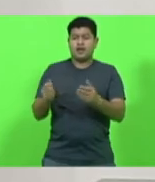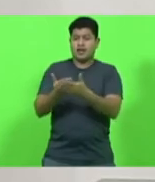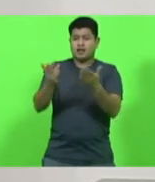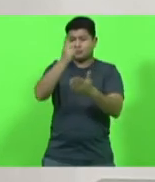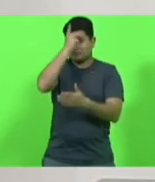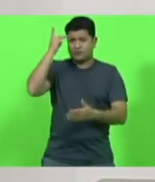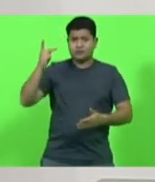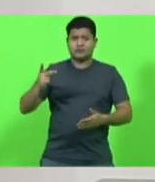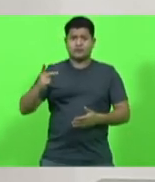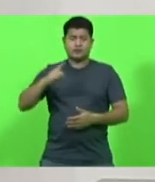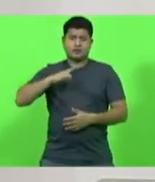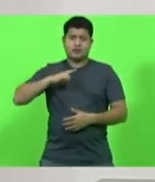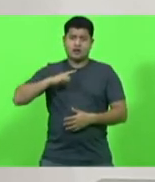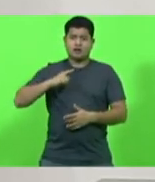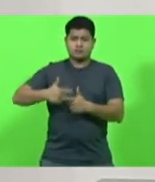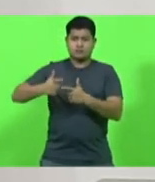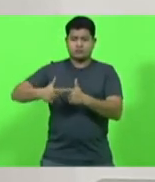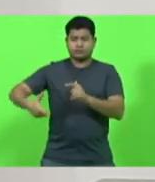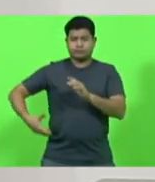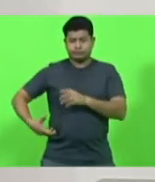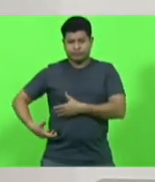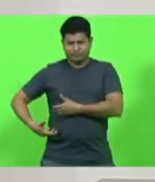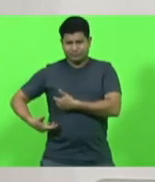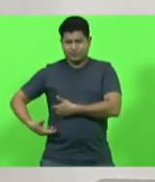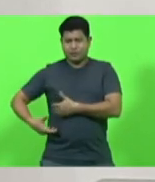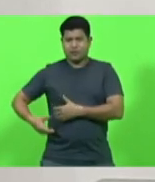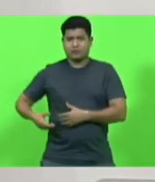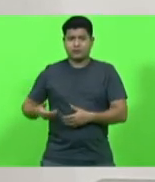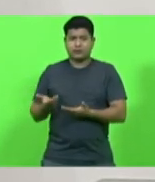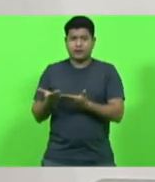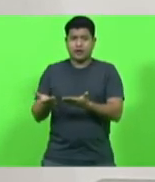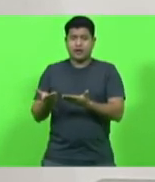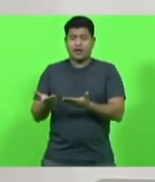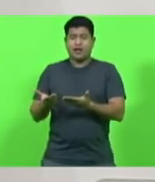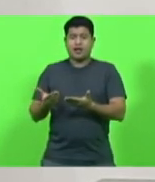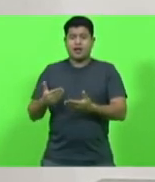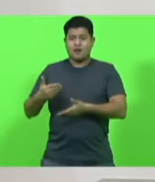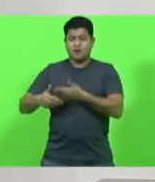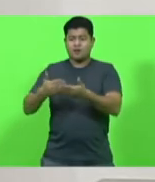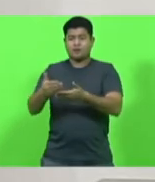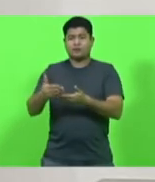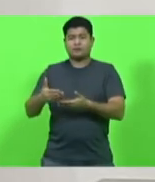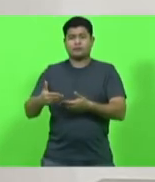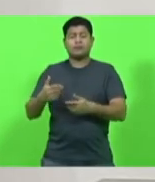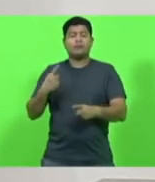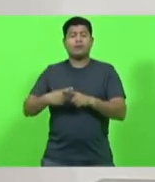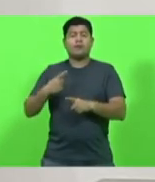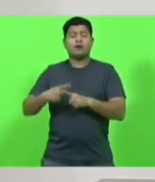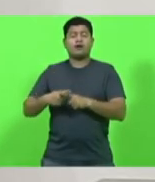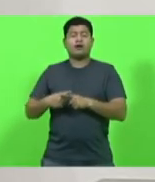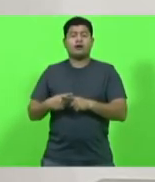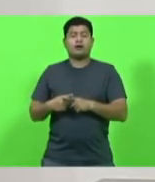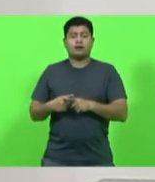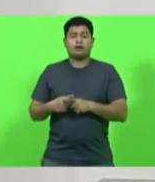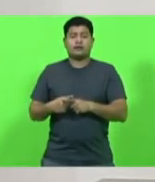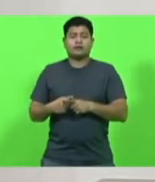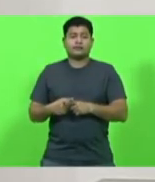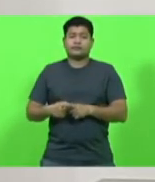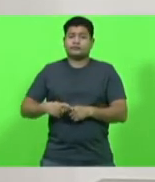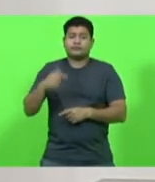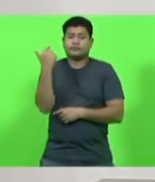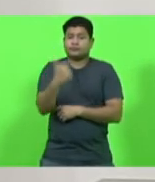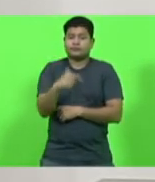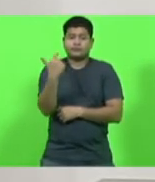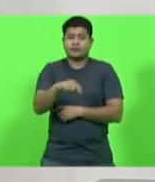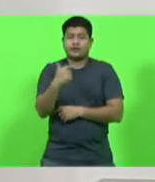mais fique condenada a um processo de bolsa de colostomia porque não teve a chance